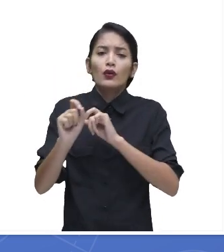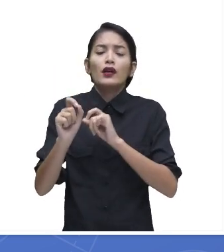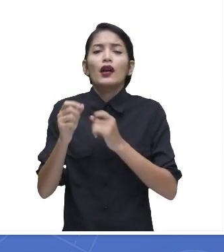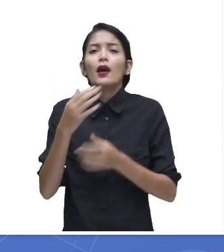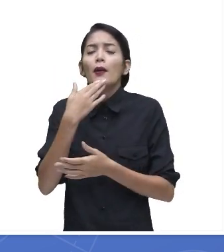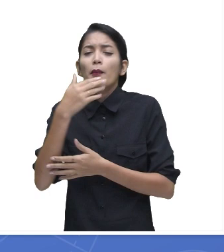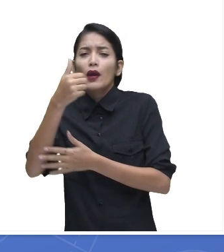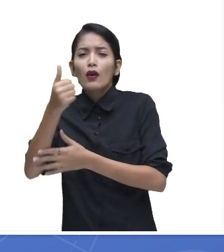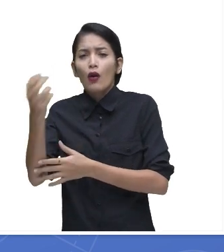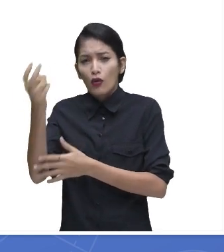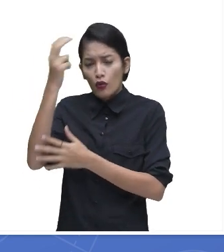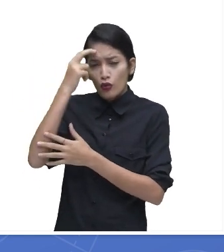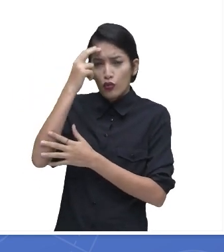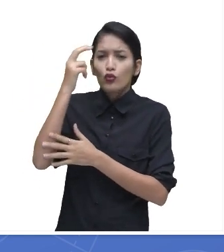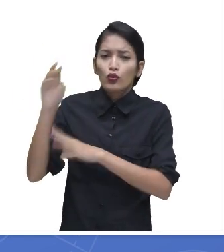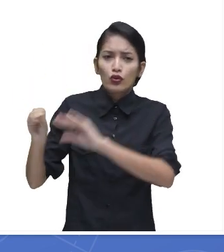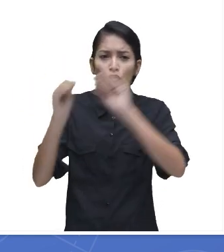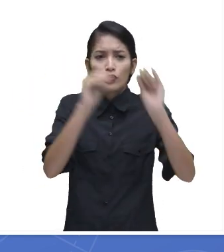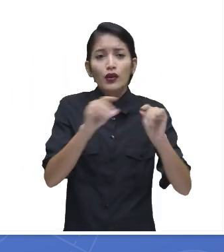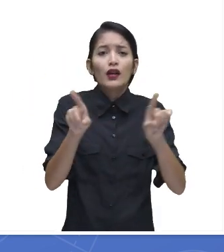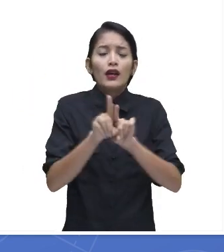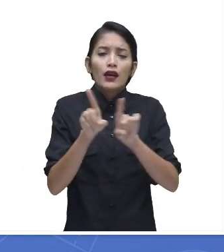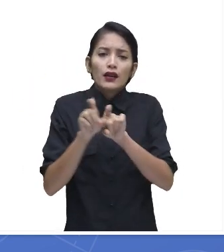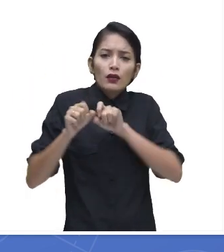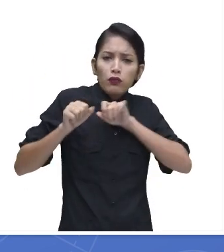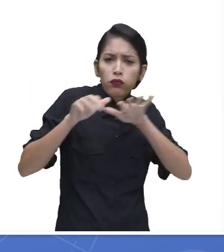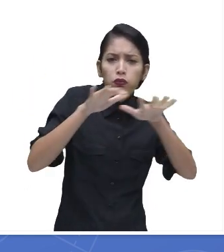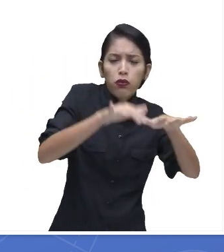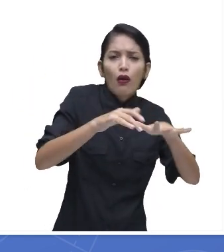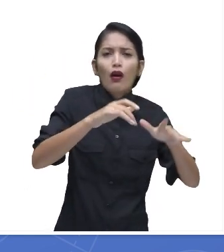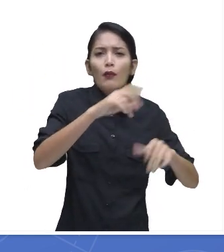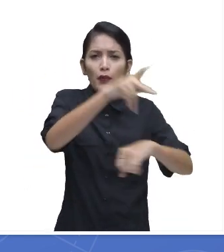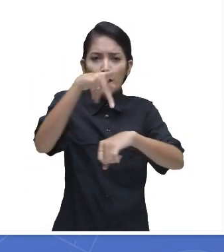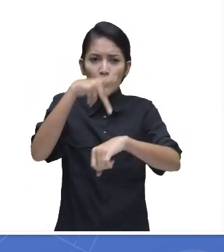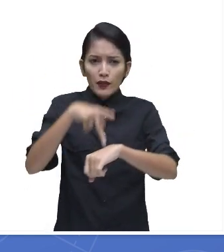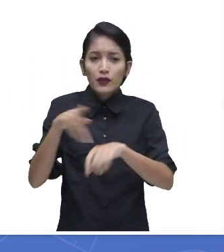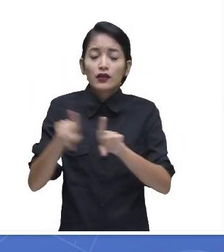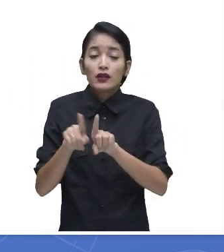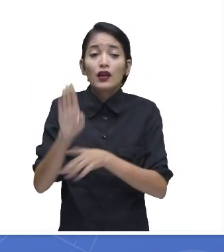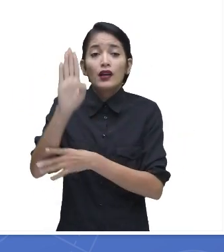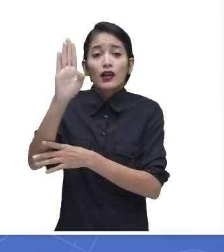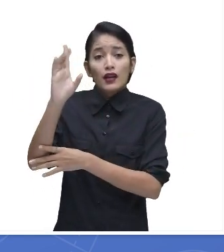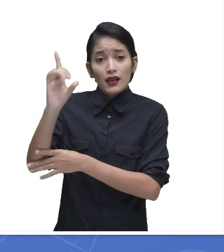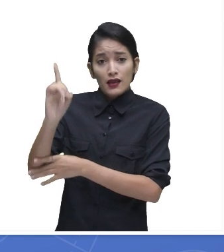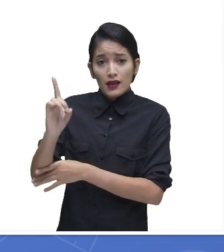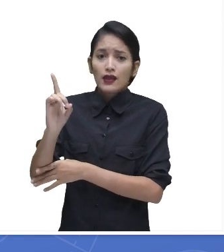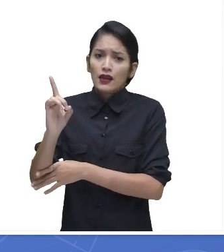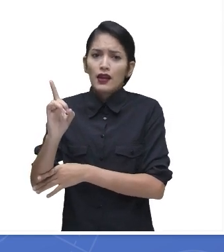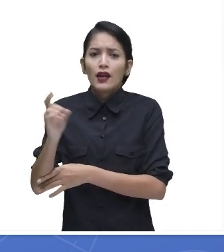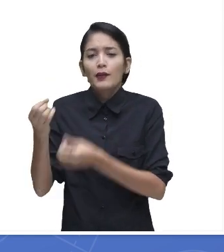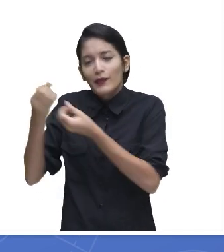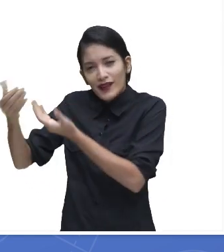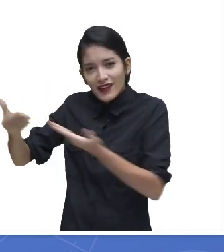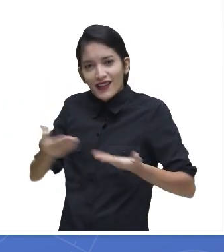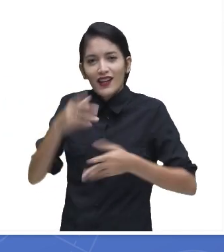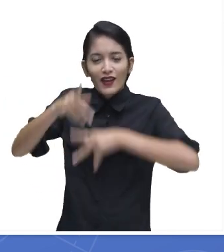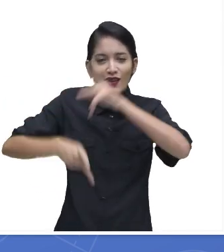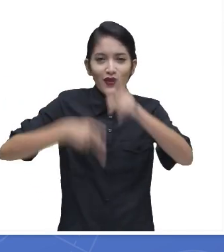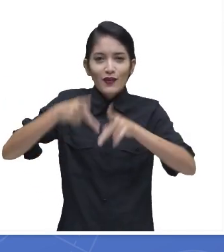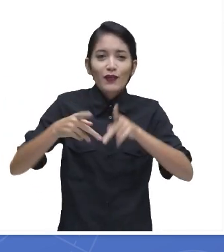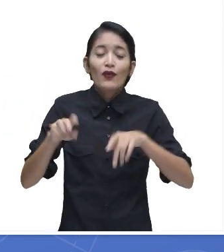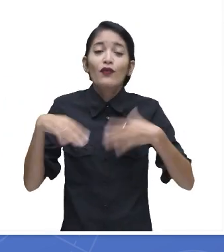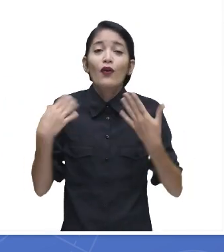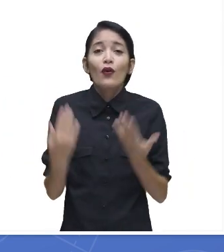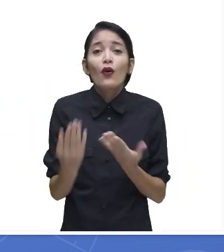letra C, pelo processo de marcha para o litoral do país, letra D, pela maior receptividade da população local, ou letra E,